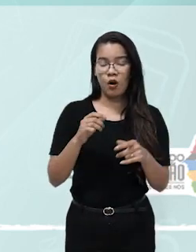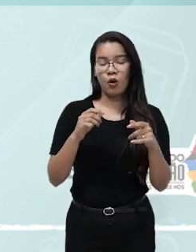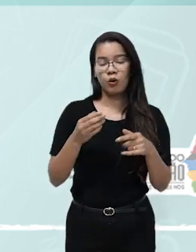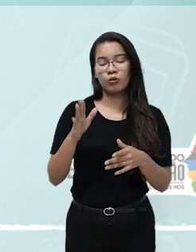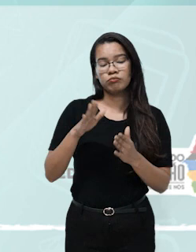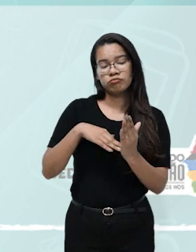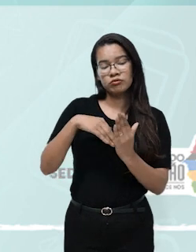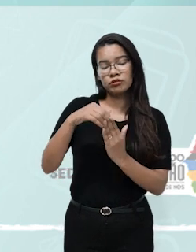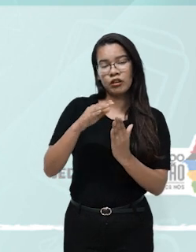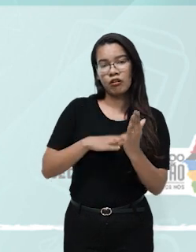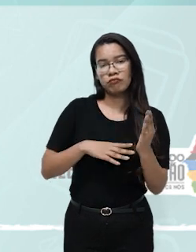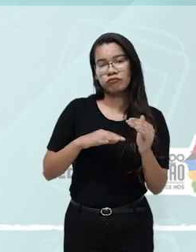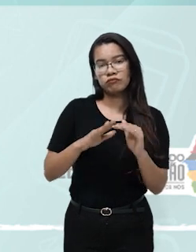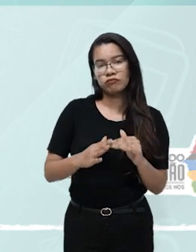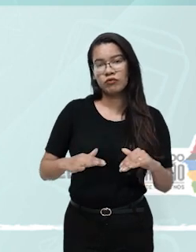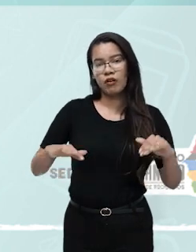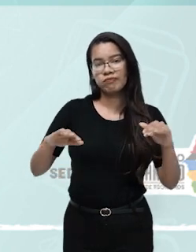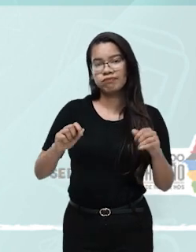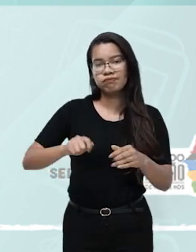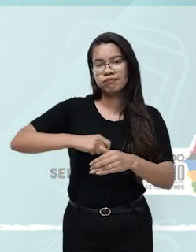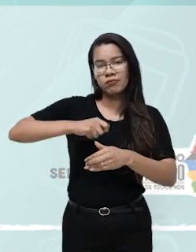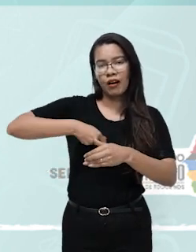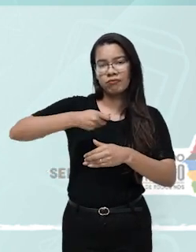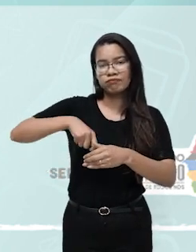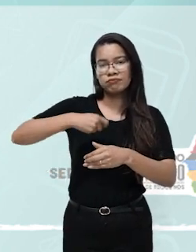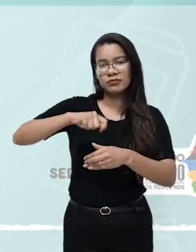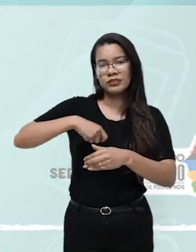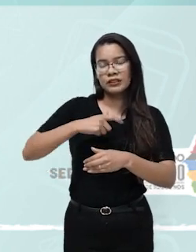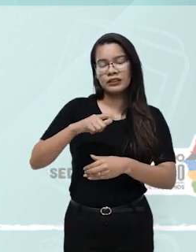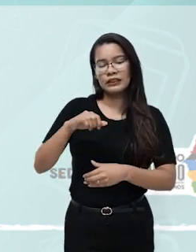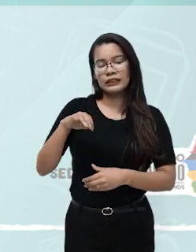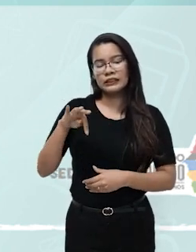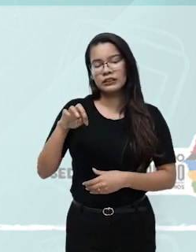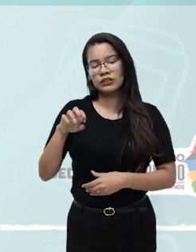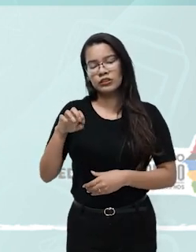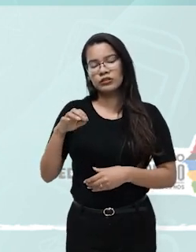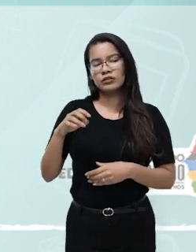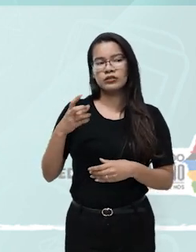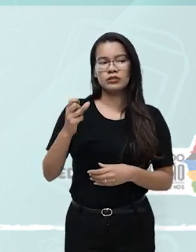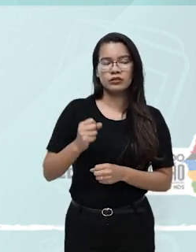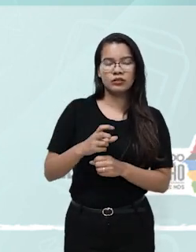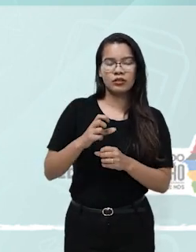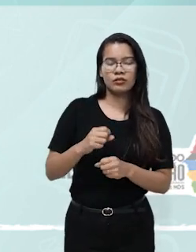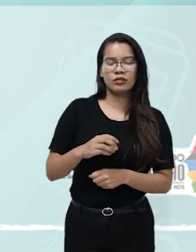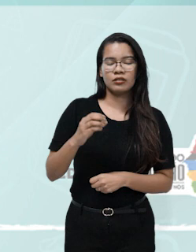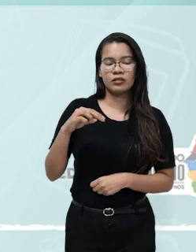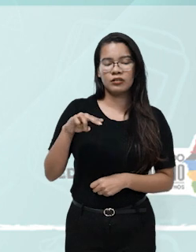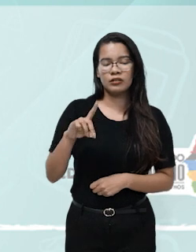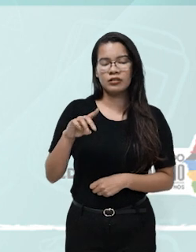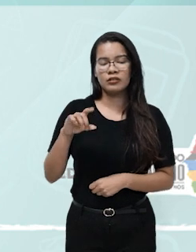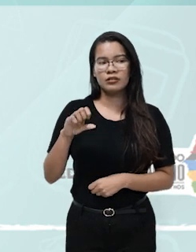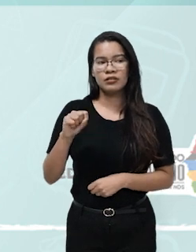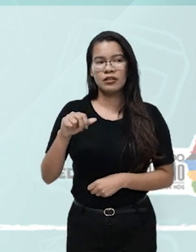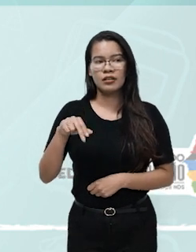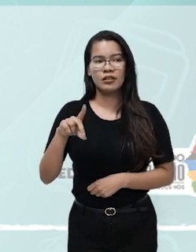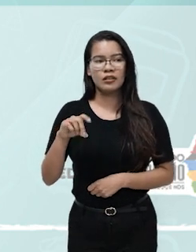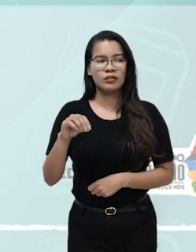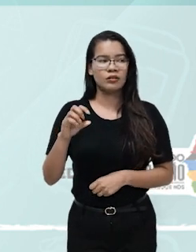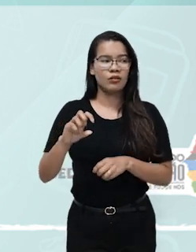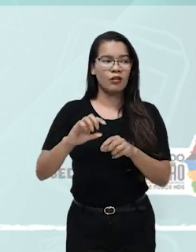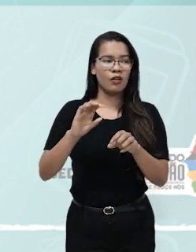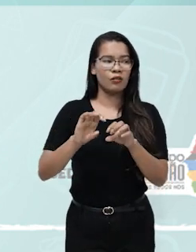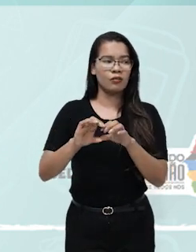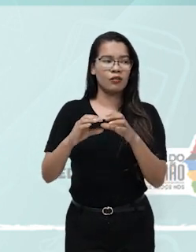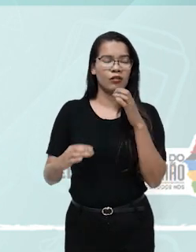forma com óleo, reserve. Bata no liquidificador o leite condensado, o leite, os ovos, chocolate, etc, etc.